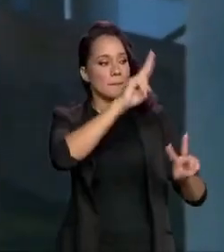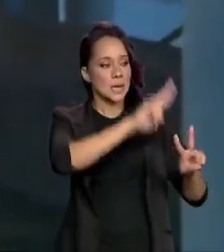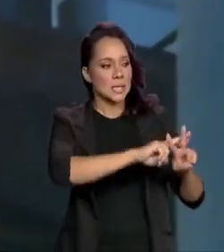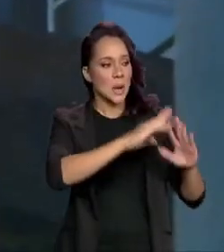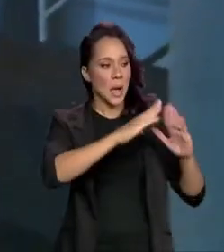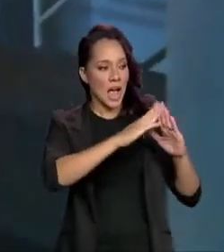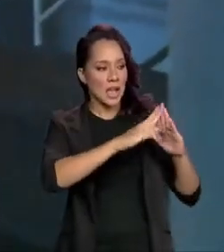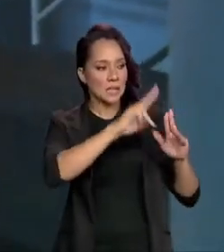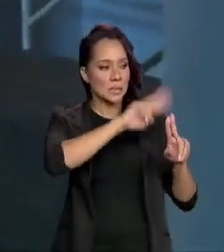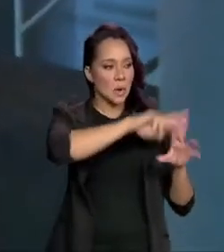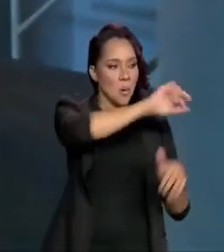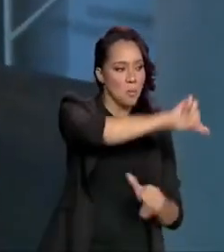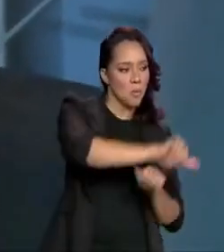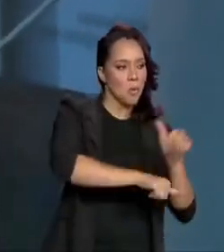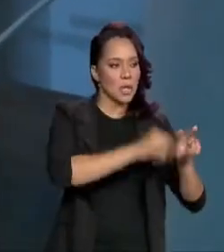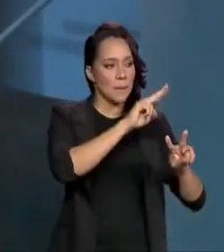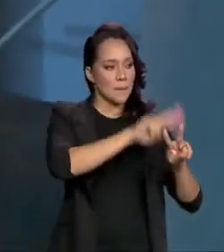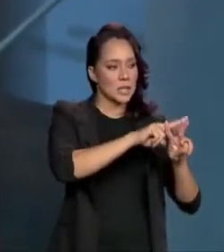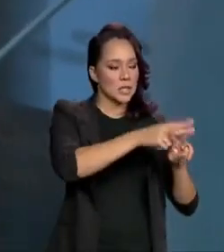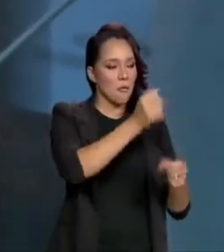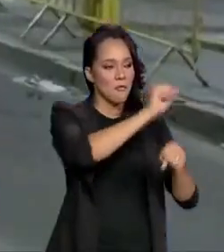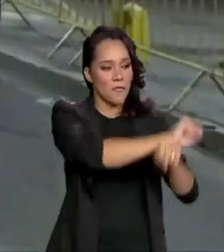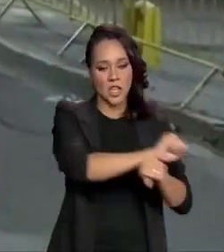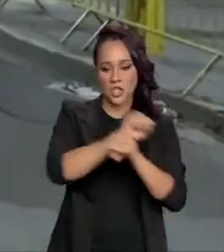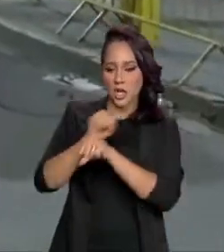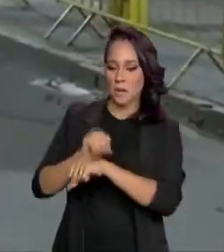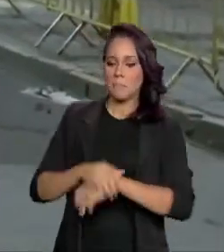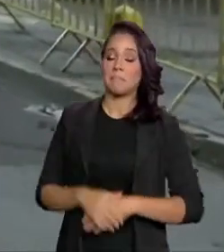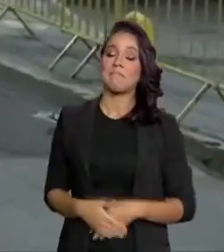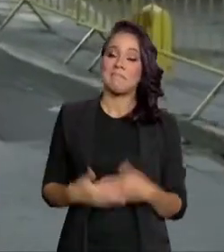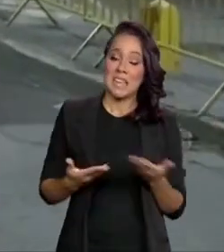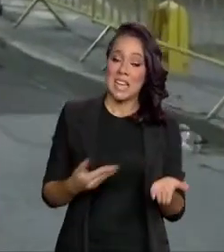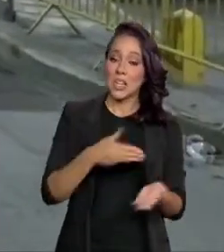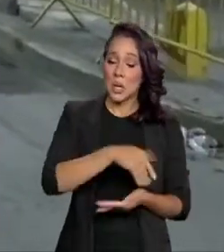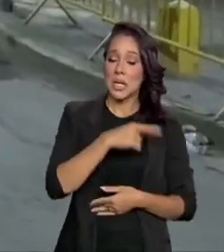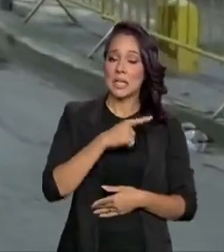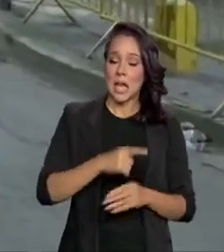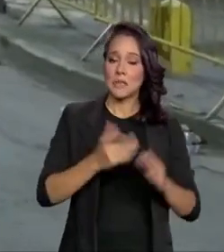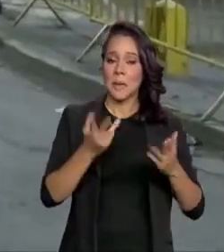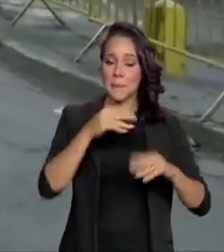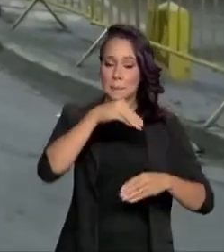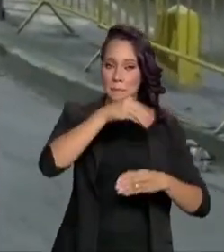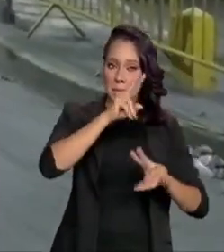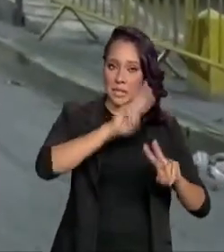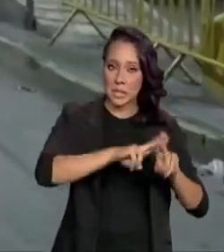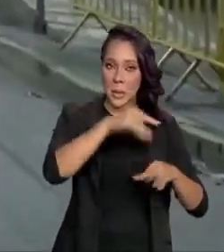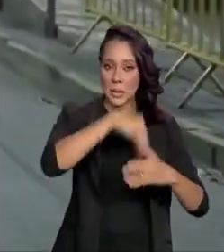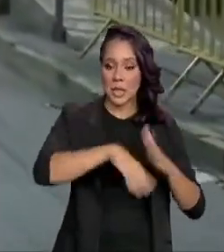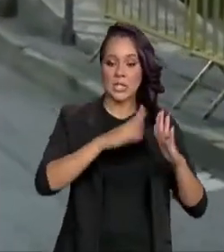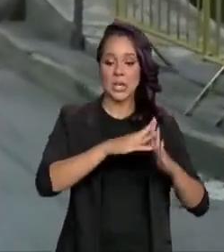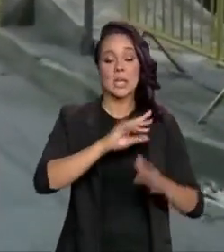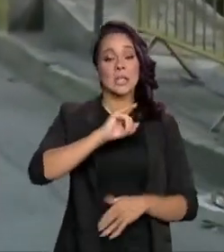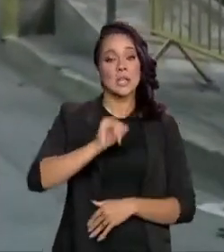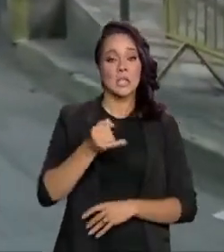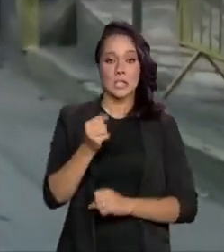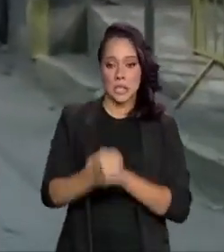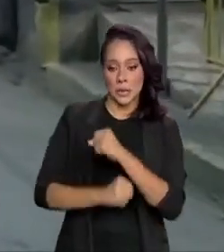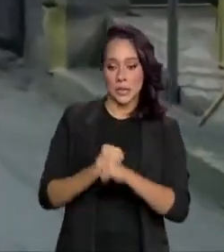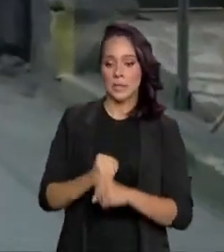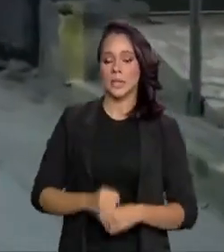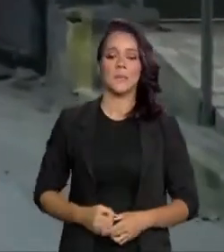prisão para prisão em regime fechado. Ele estava, até o momento, em prisão domiciliar desde de janeiro desse